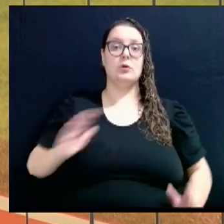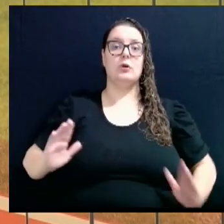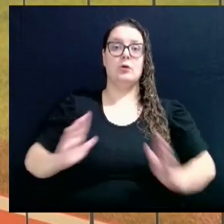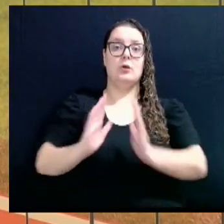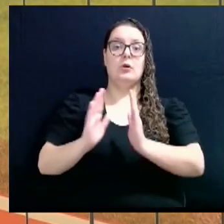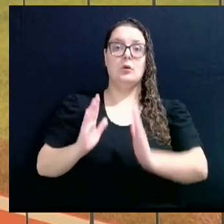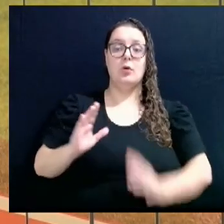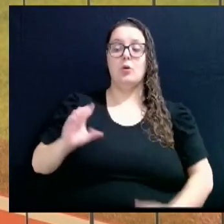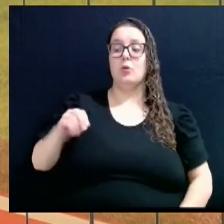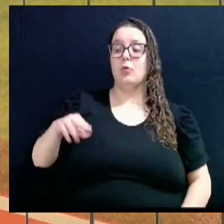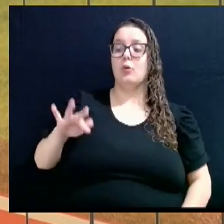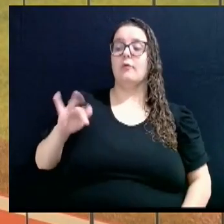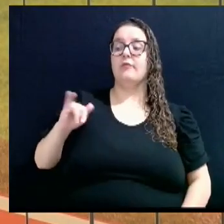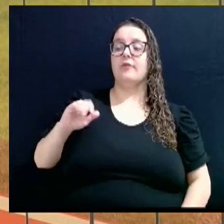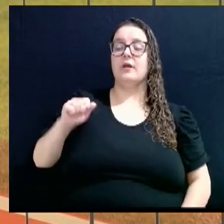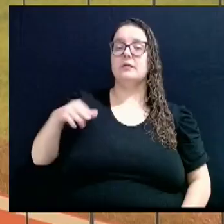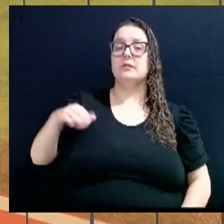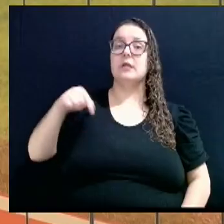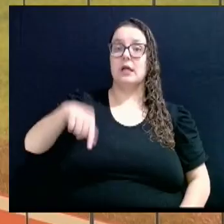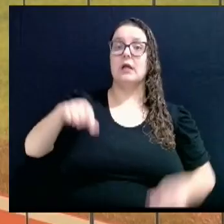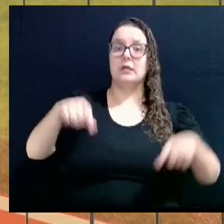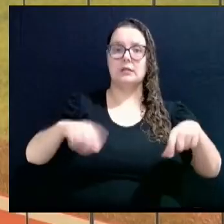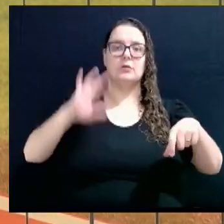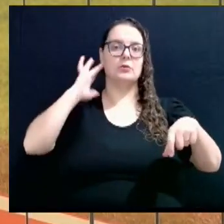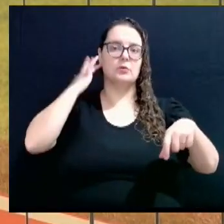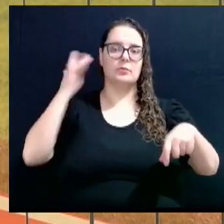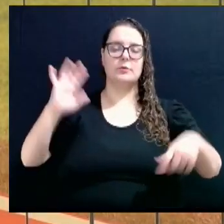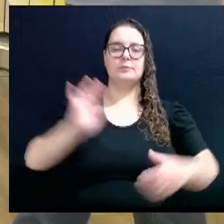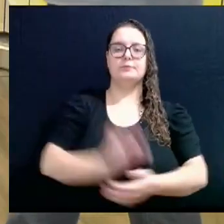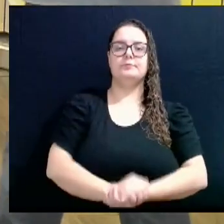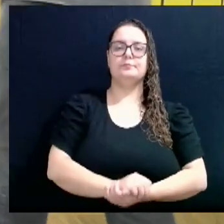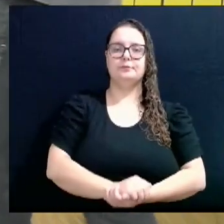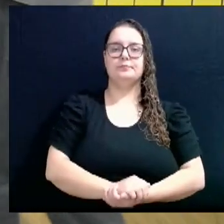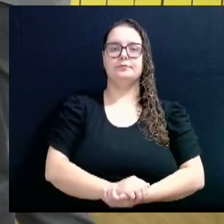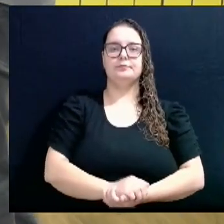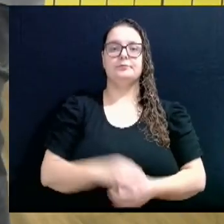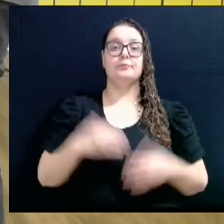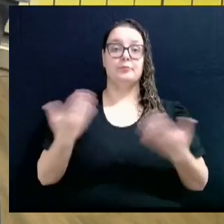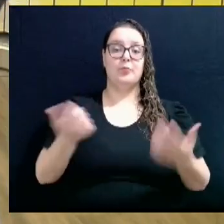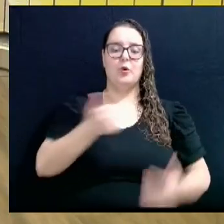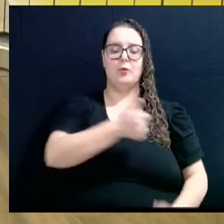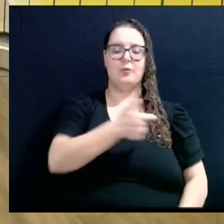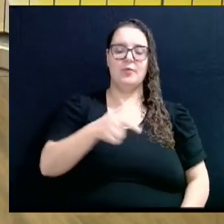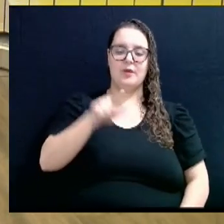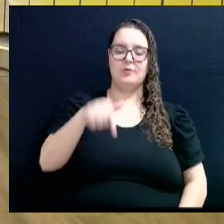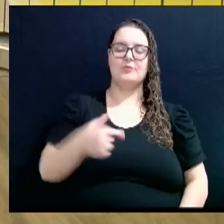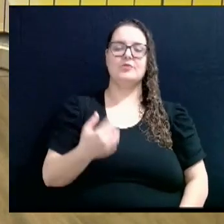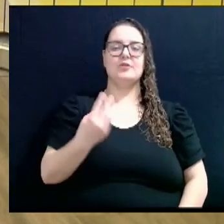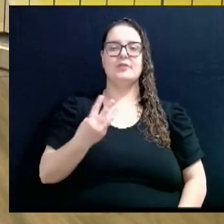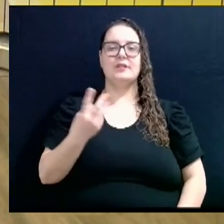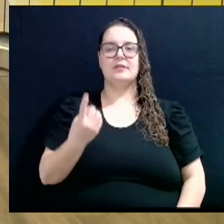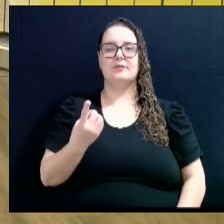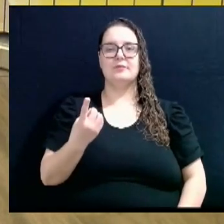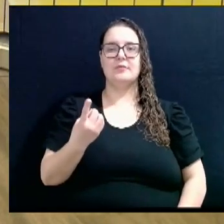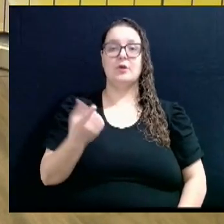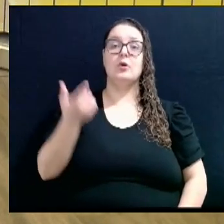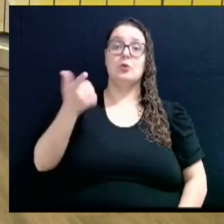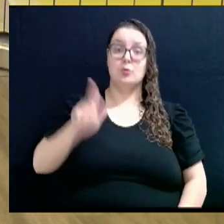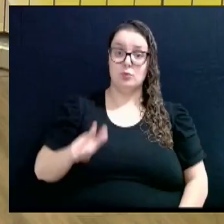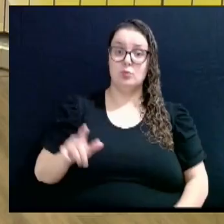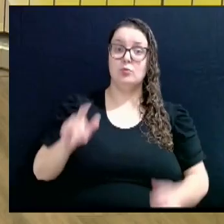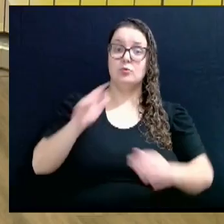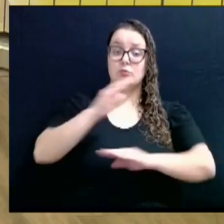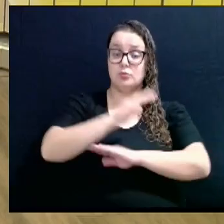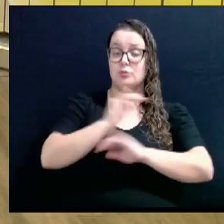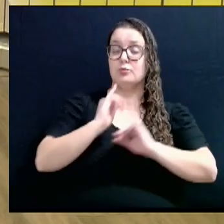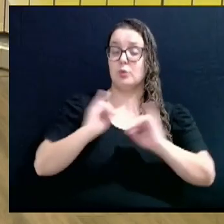em Campinas, no estádio Brinco de Ouro. Bom, 12h mais 31 minutos, a gente segue aqui com o Jornal Câmara Notícia,